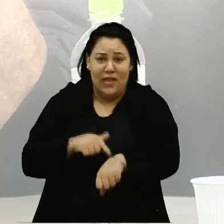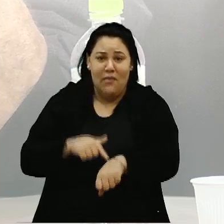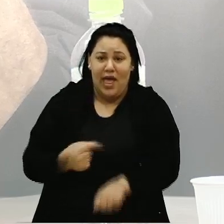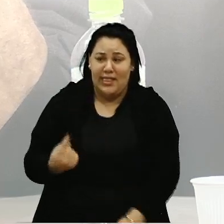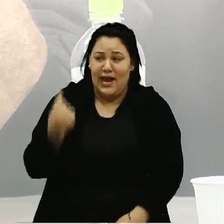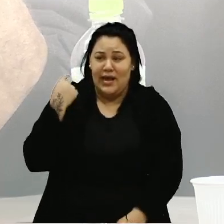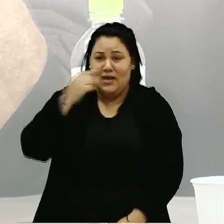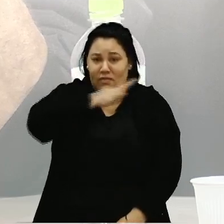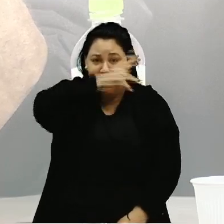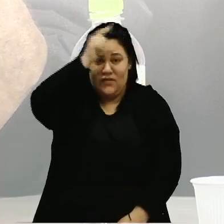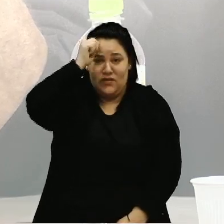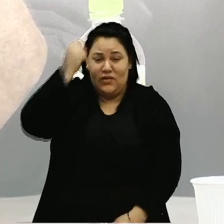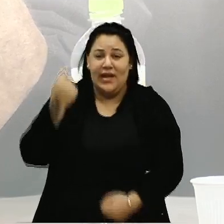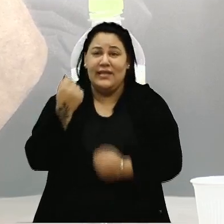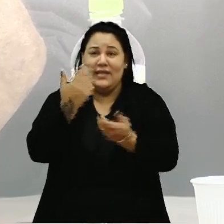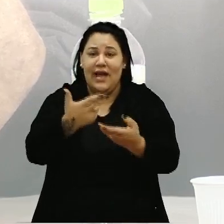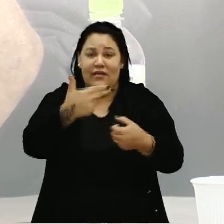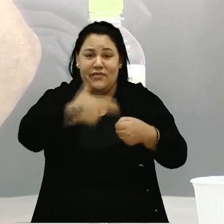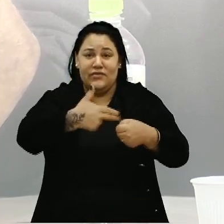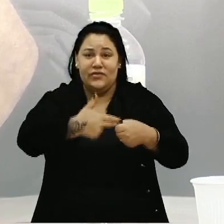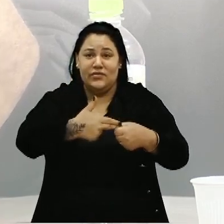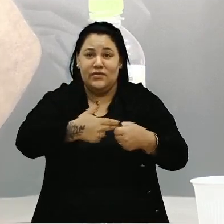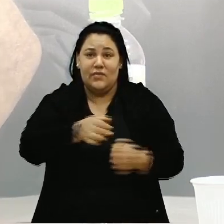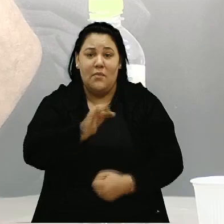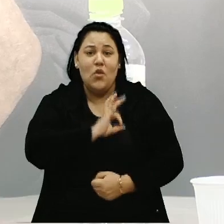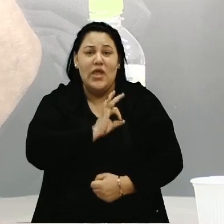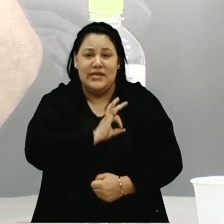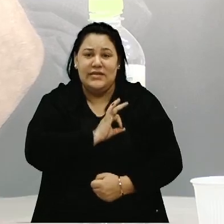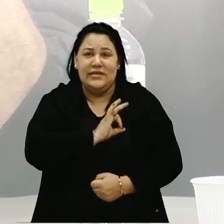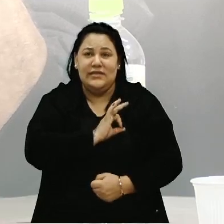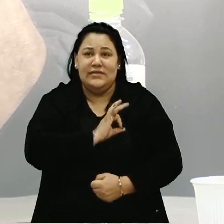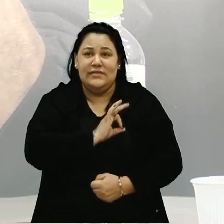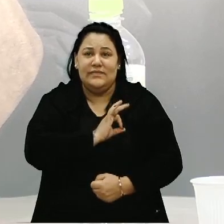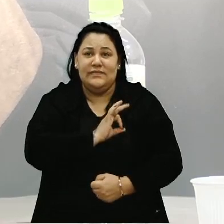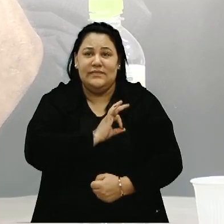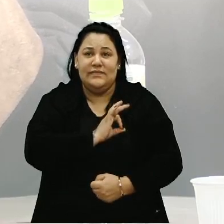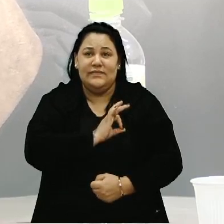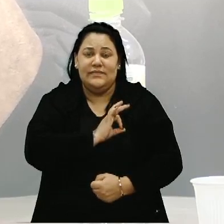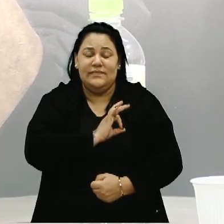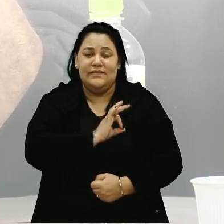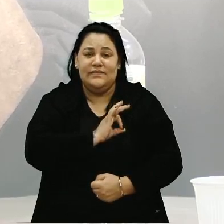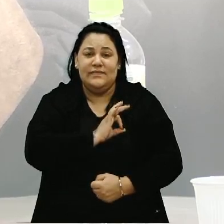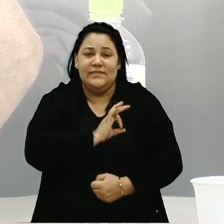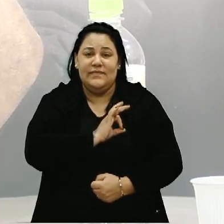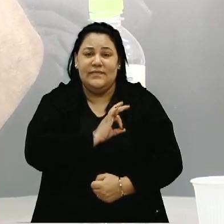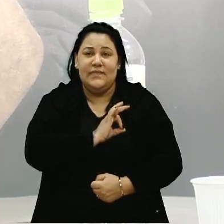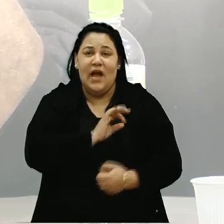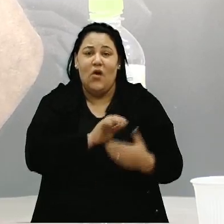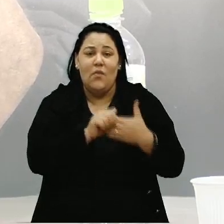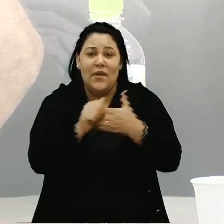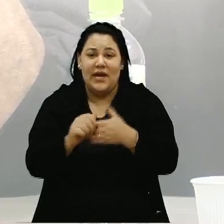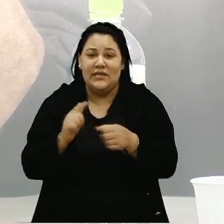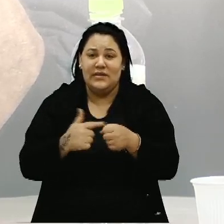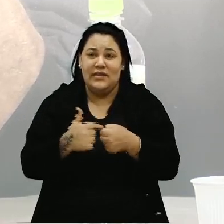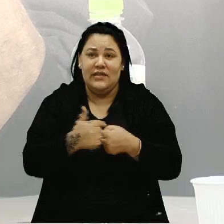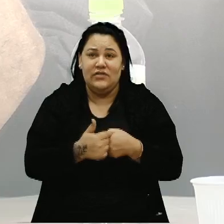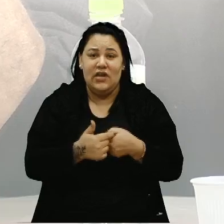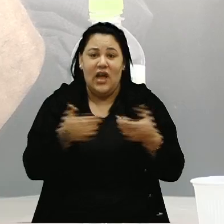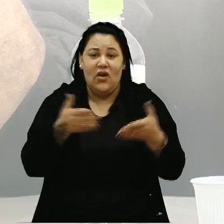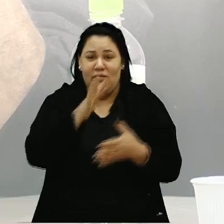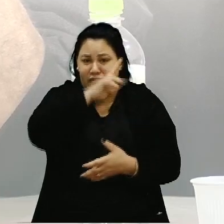prefeitura dava combustível para as viaturas da segurança pública percorrer nossa cidade interior. Agora a prefeitura tem que fazer